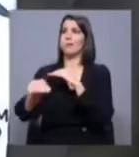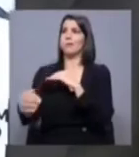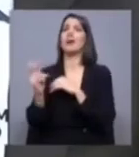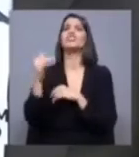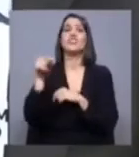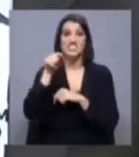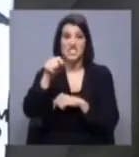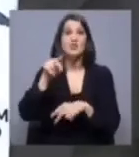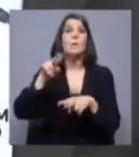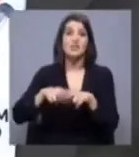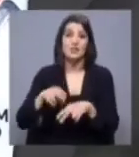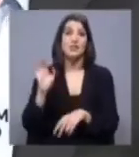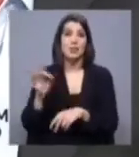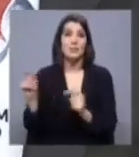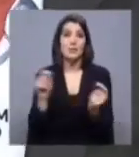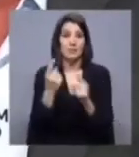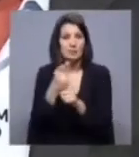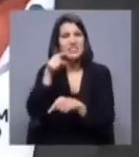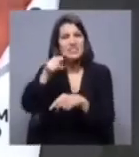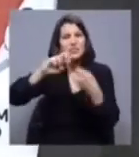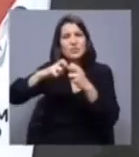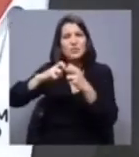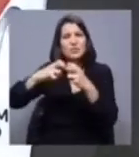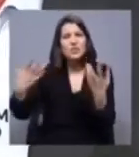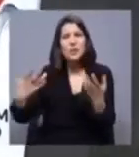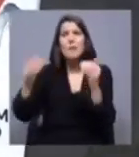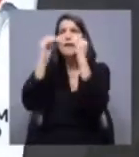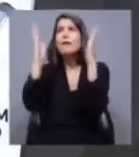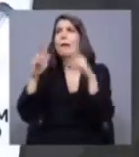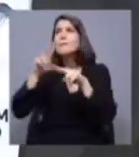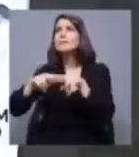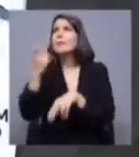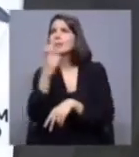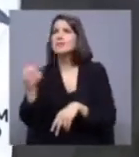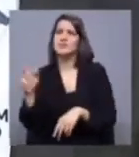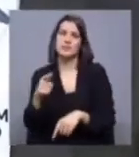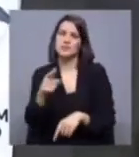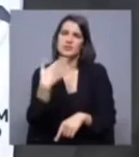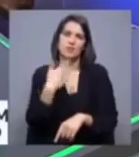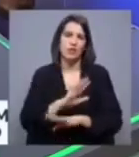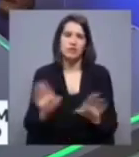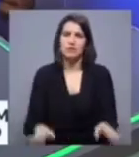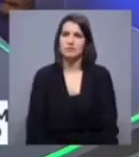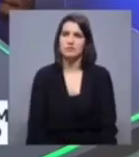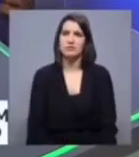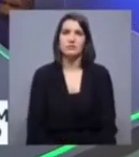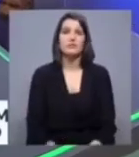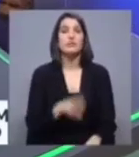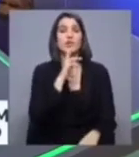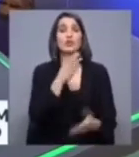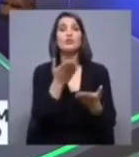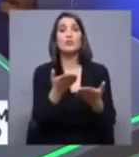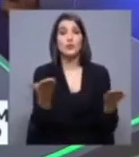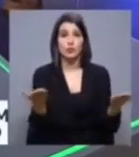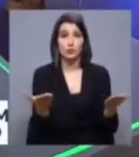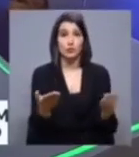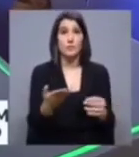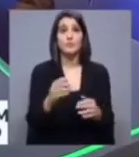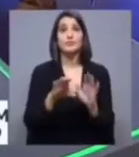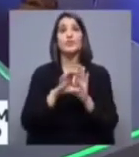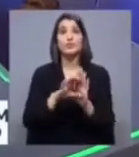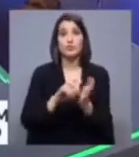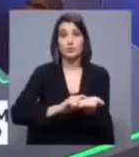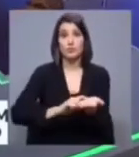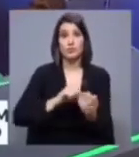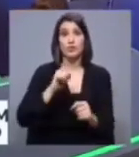E isso é que é uma prisão que vale a pena discutir. Porque esse problema, se fé diverso das prisões perpétuas, para mim, dizem muito pouco. Muito bem, responder a isto. Acha que o ADN do Chega